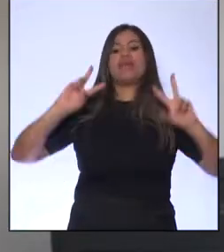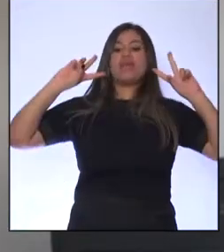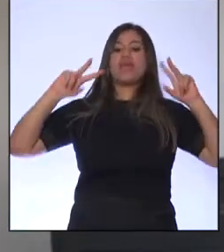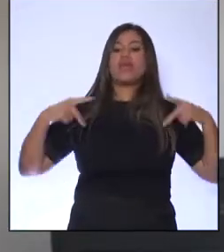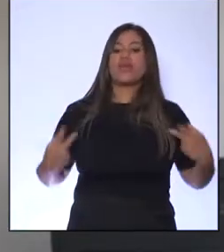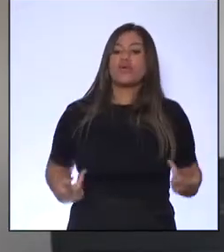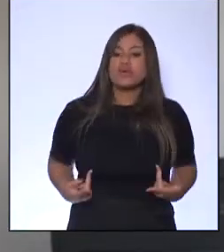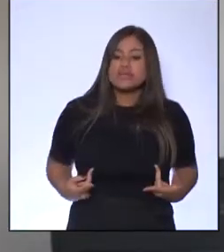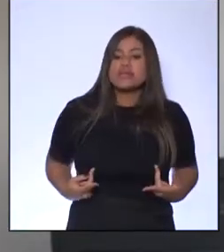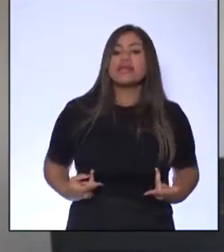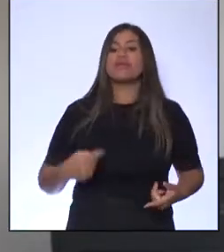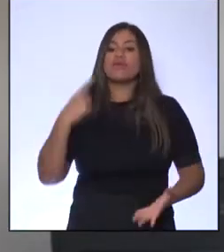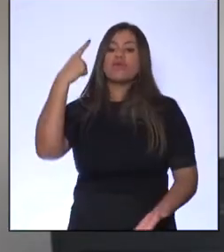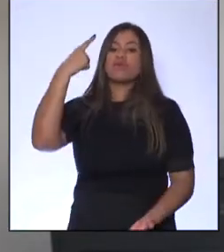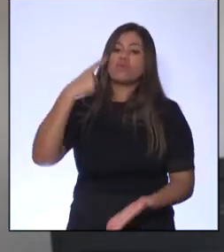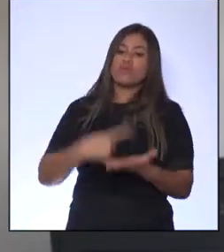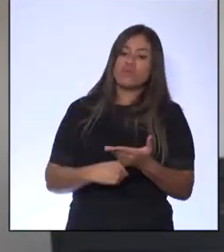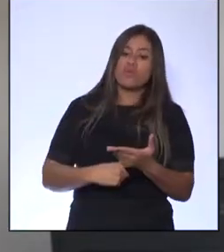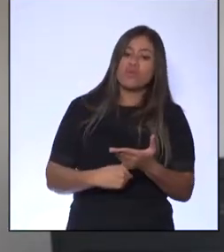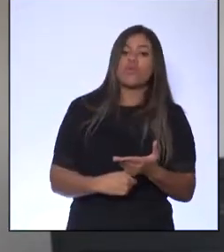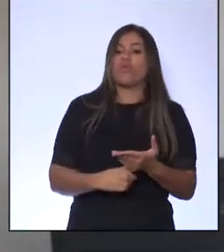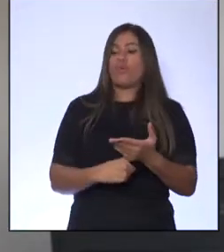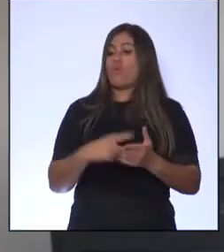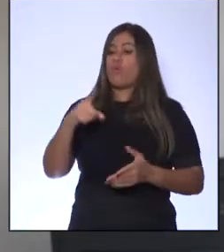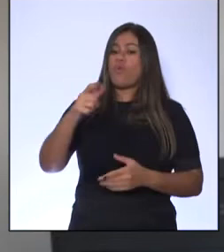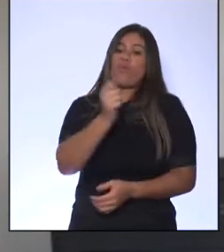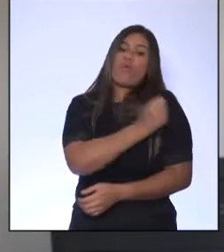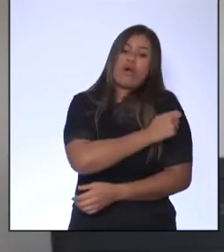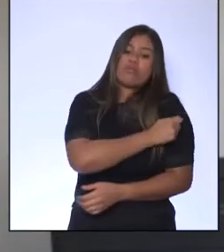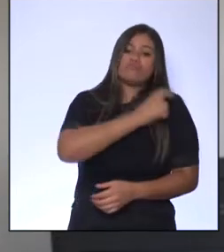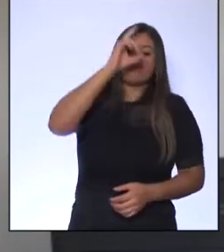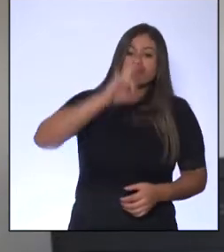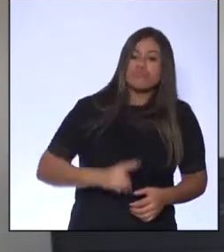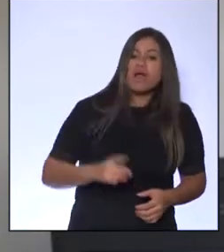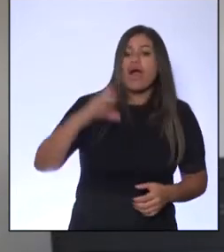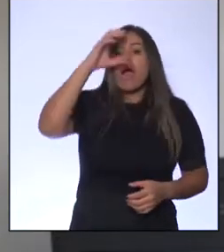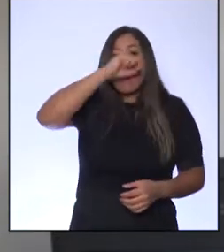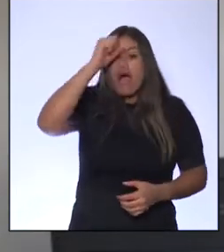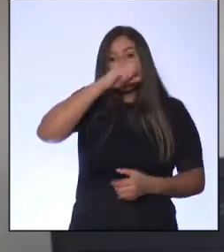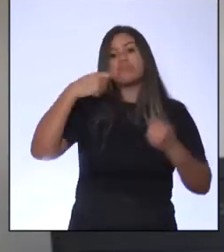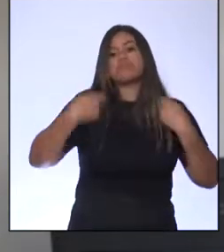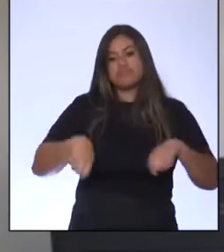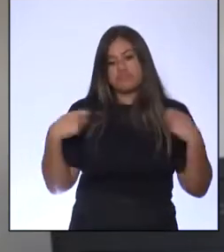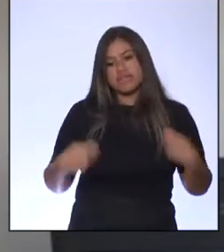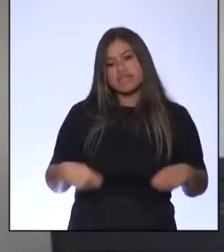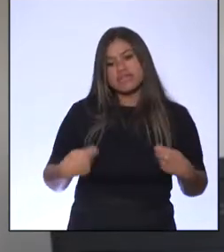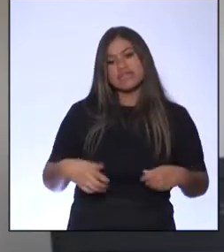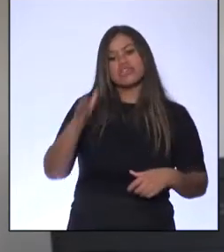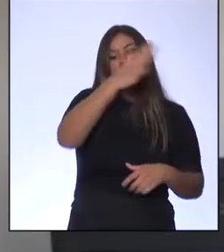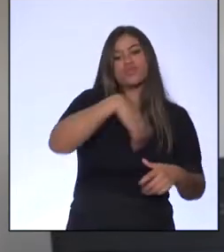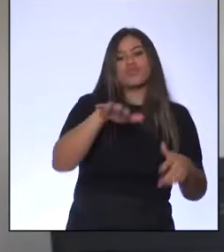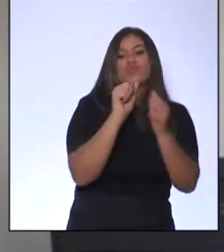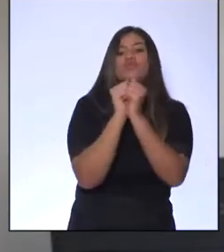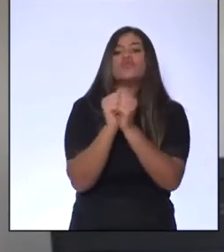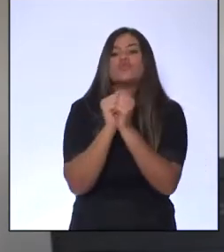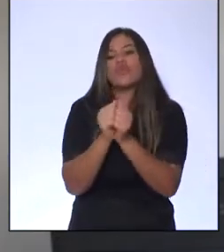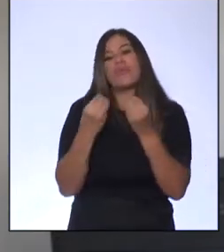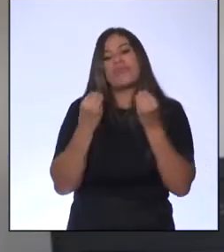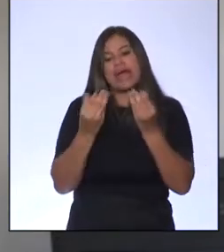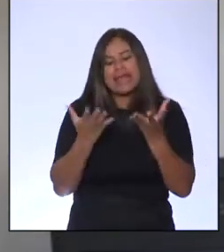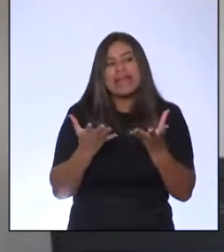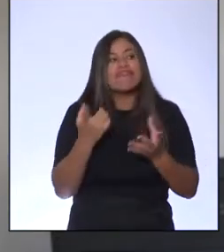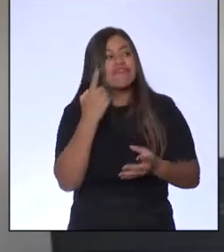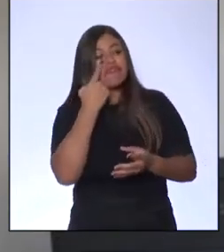o nosso compromisso com o direito do aluno de aprender e estamos juntos para encontrar caminhos.